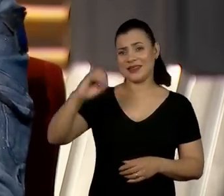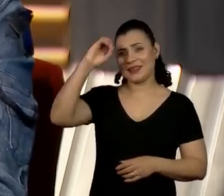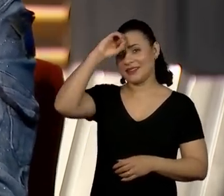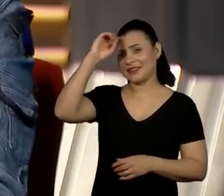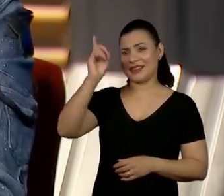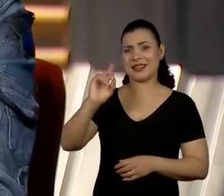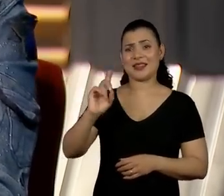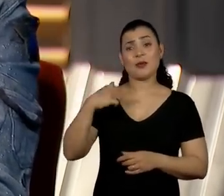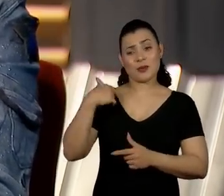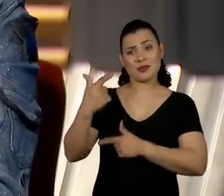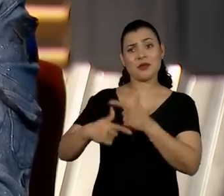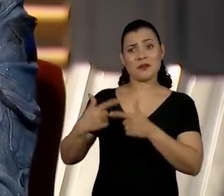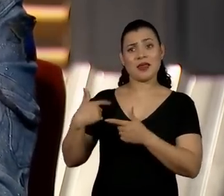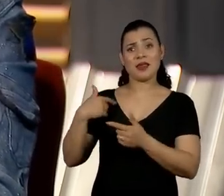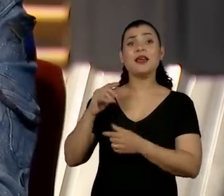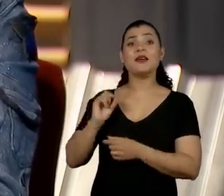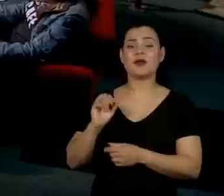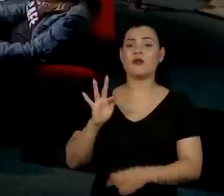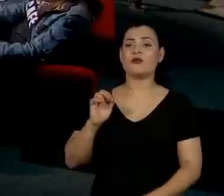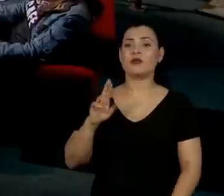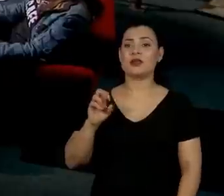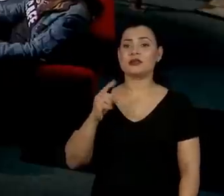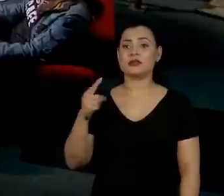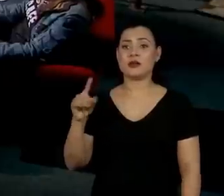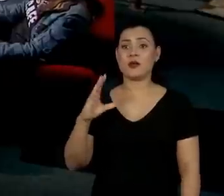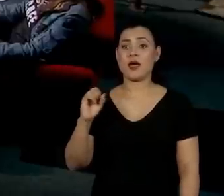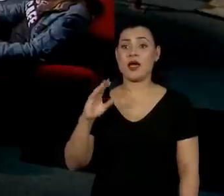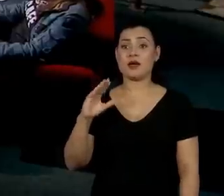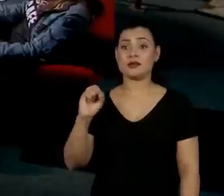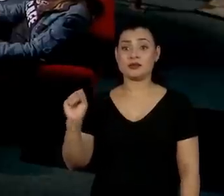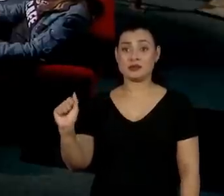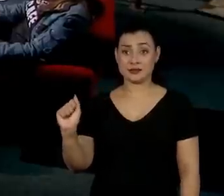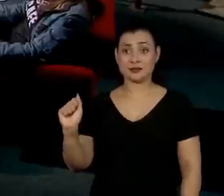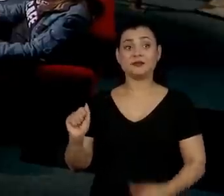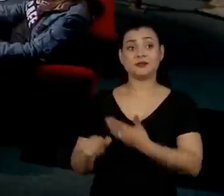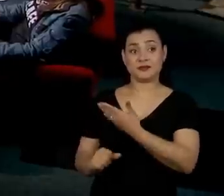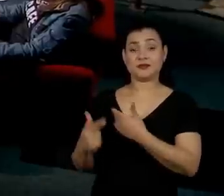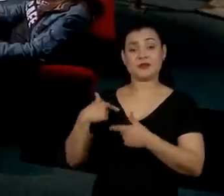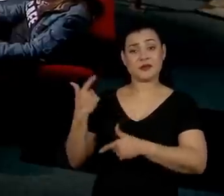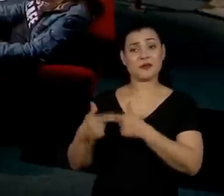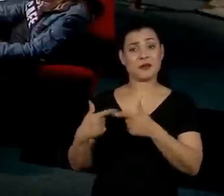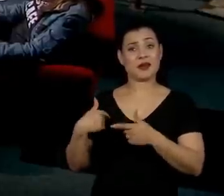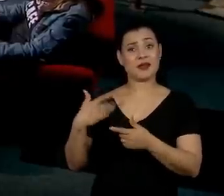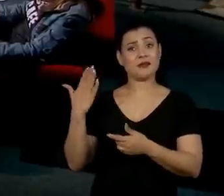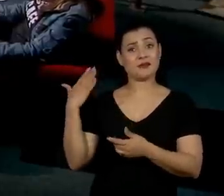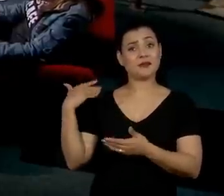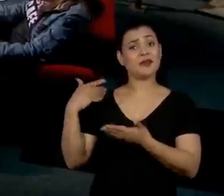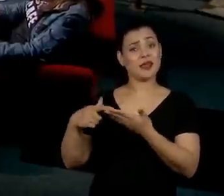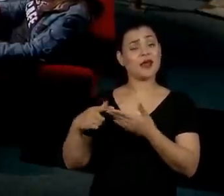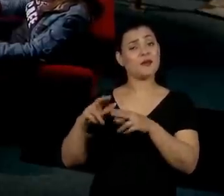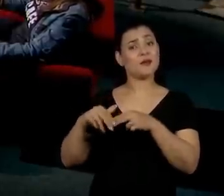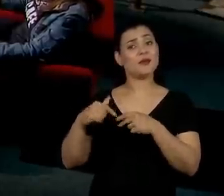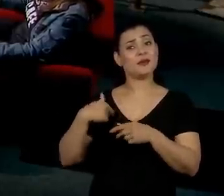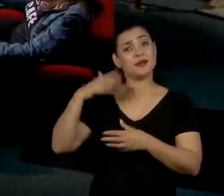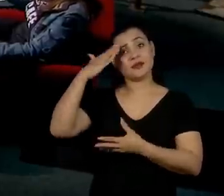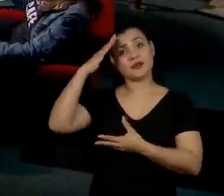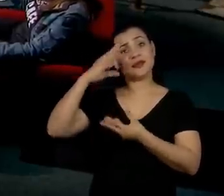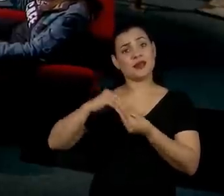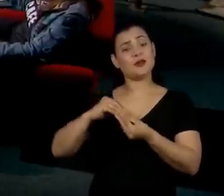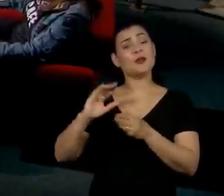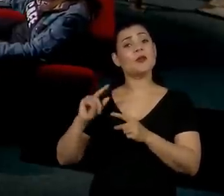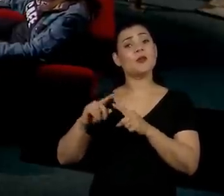eu trabalhei na Fundação Casa mas eu entendo as razões pelas quais